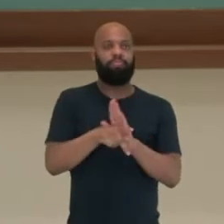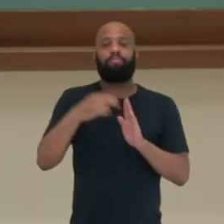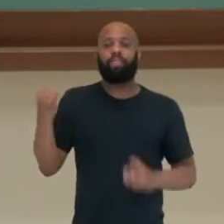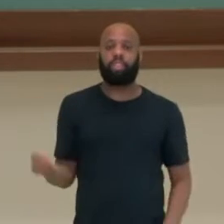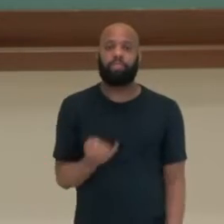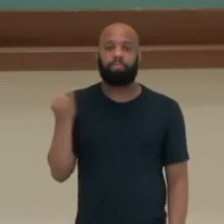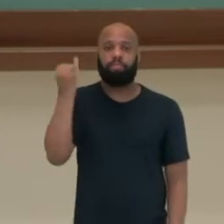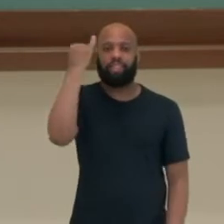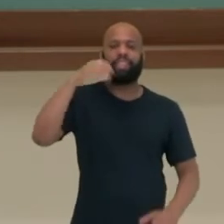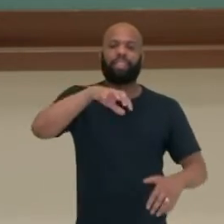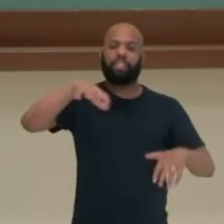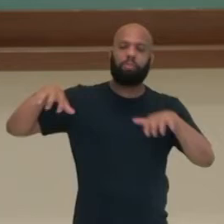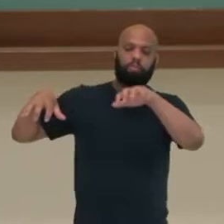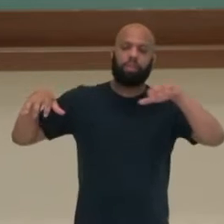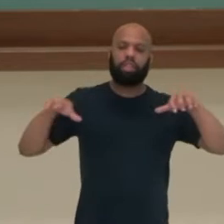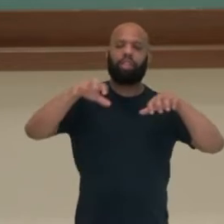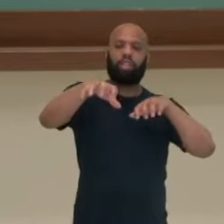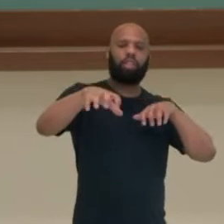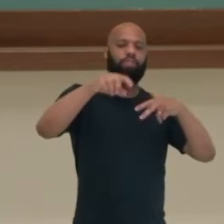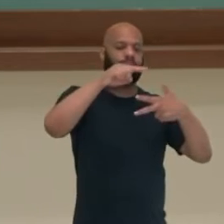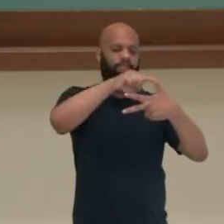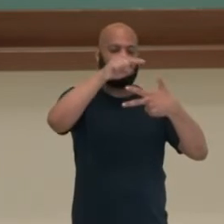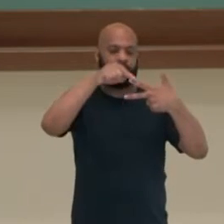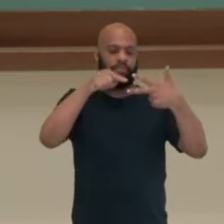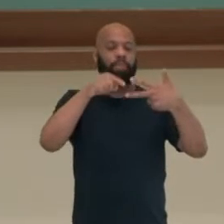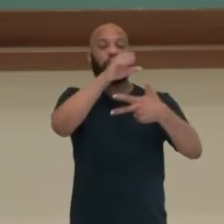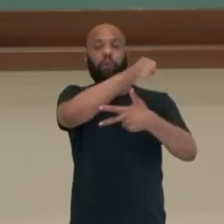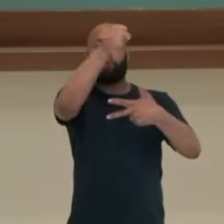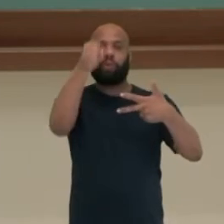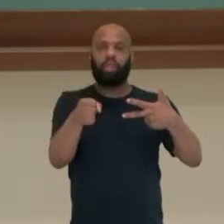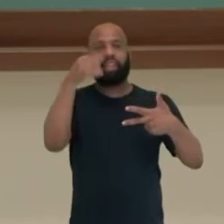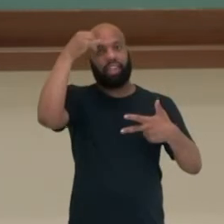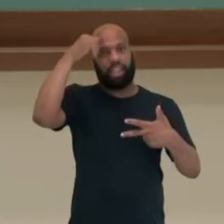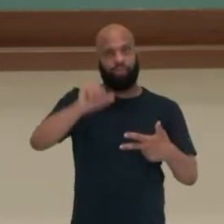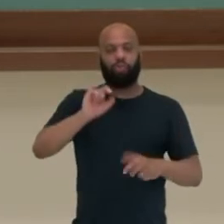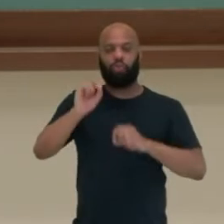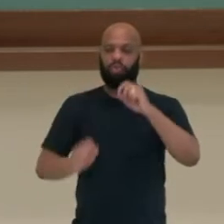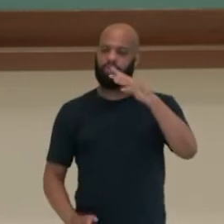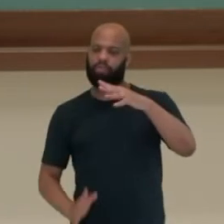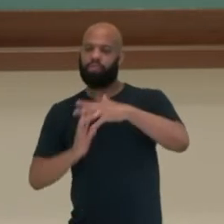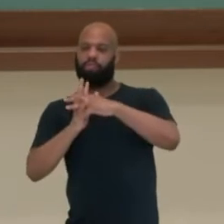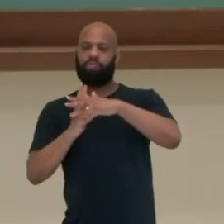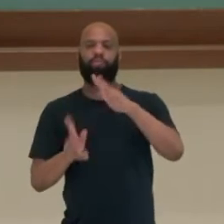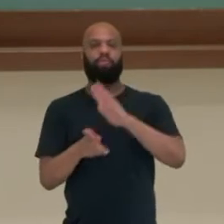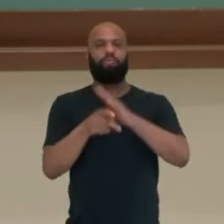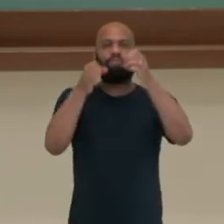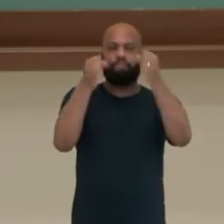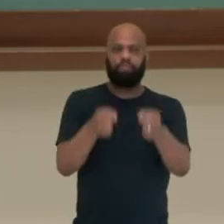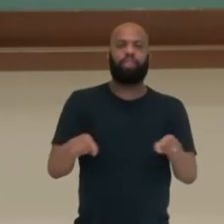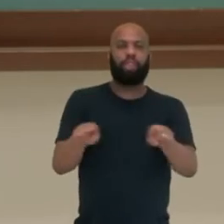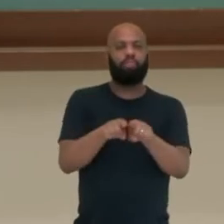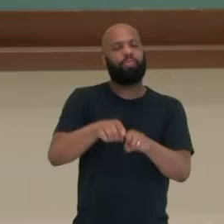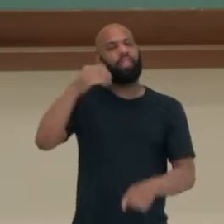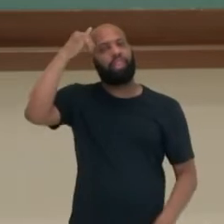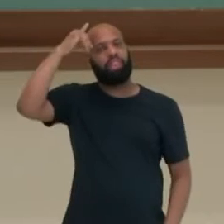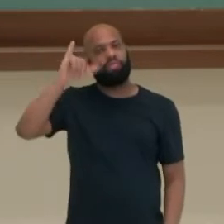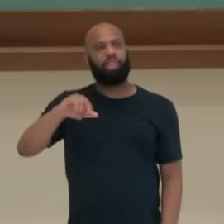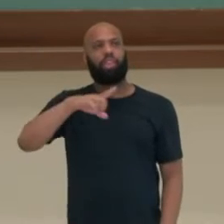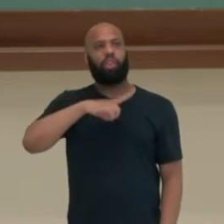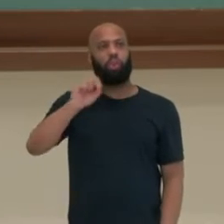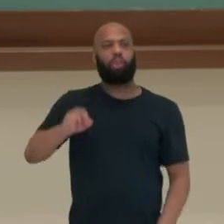da divisão dos poderes para evitar o abuso de poder e para evitar que